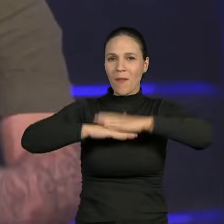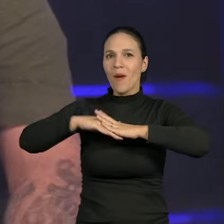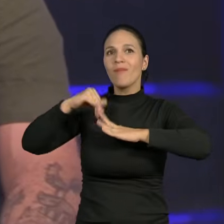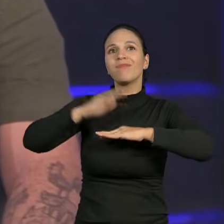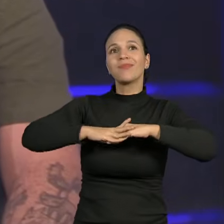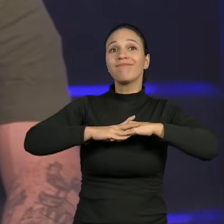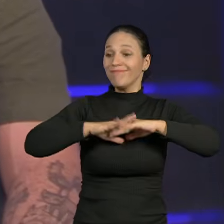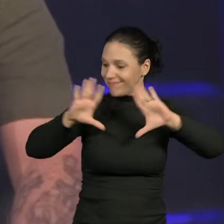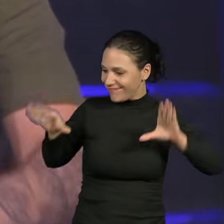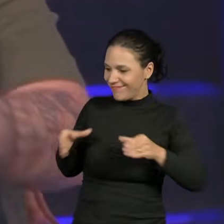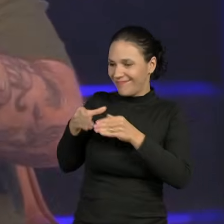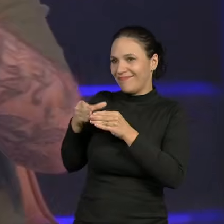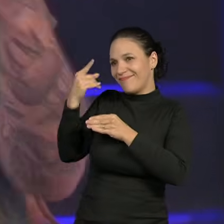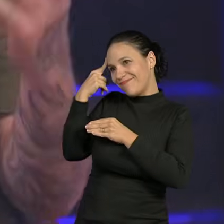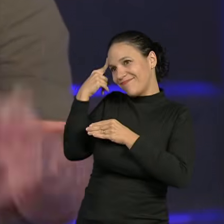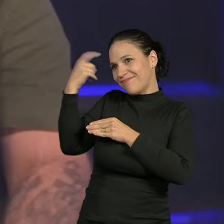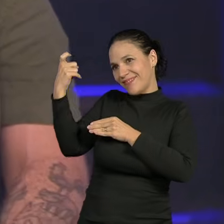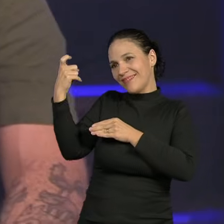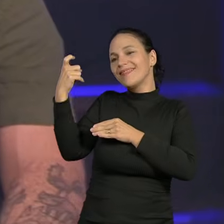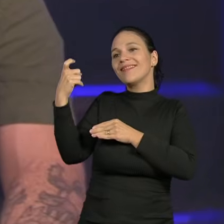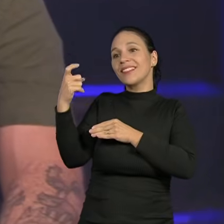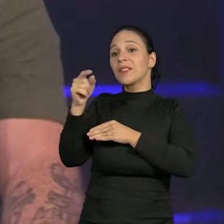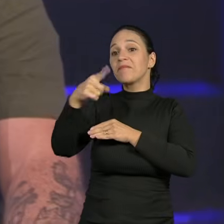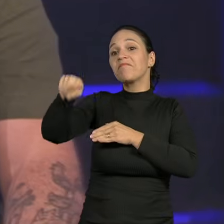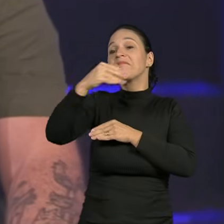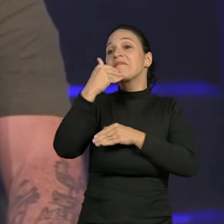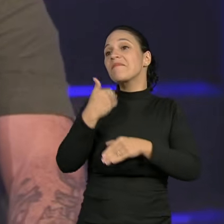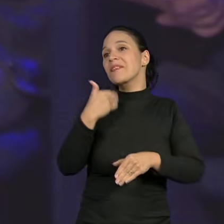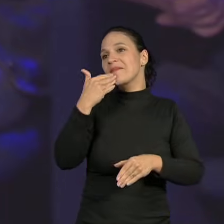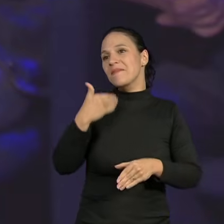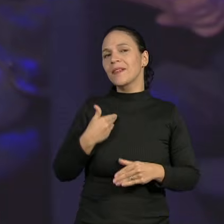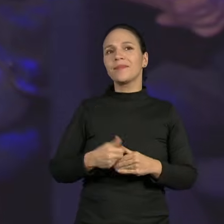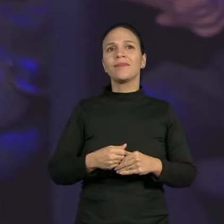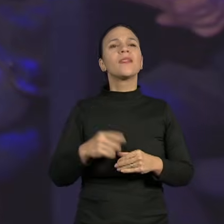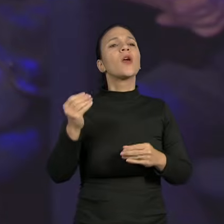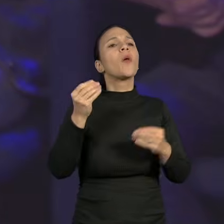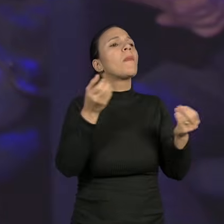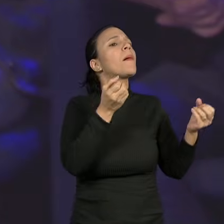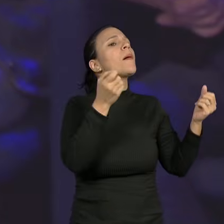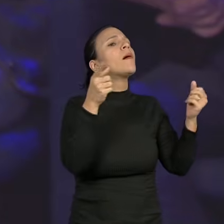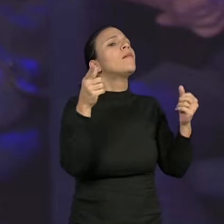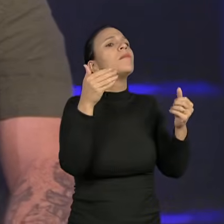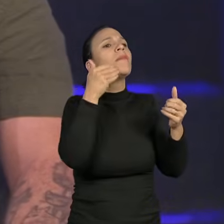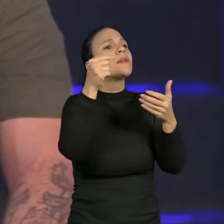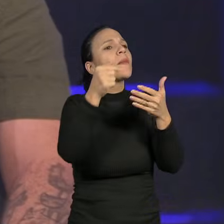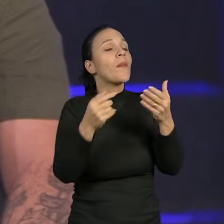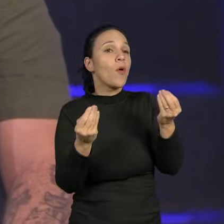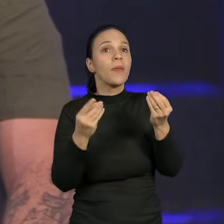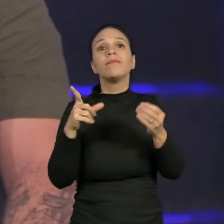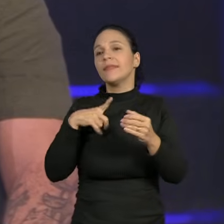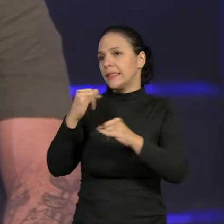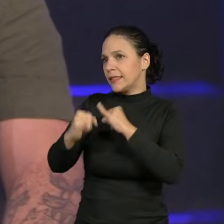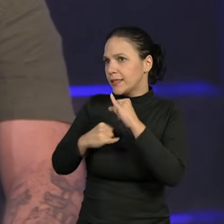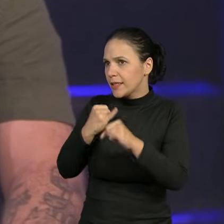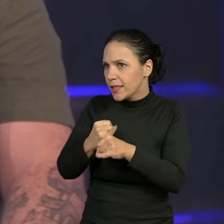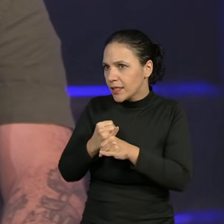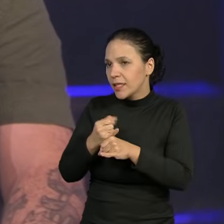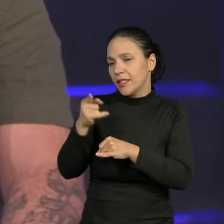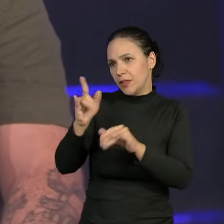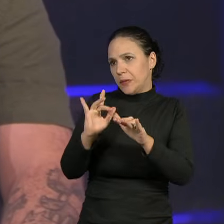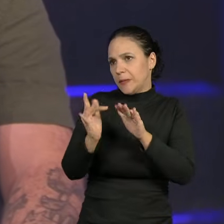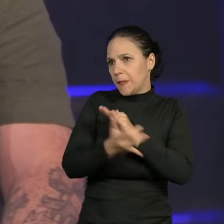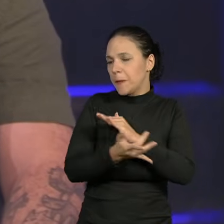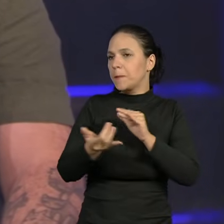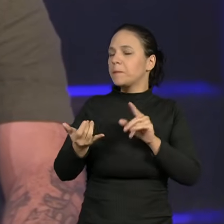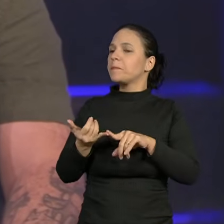quase criando junto, né? A partir de demandas que vêm deles. E como vocês recebem essas demandas? Muitas vezes pela internet, pelas nossas redes